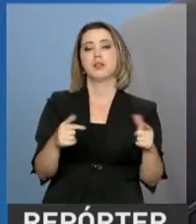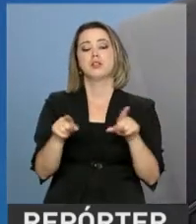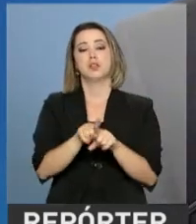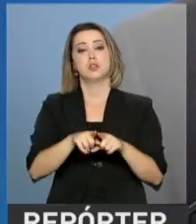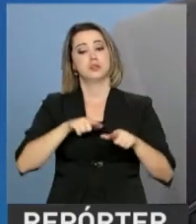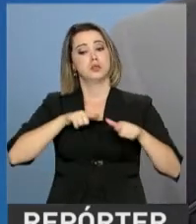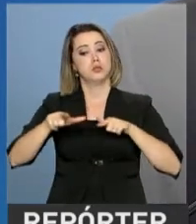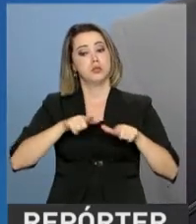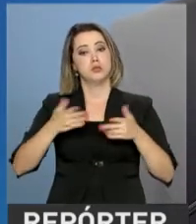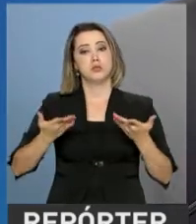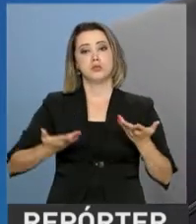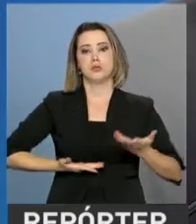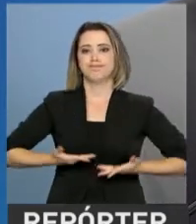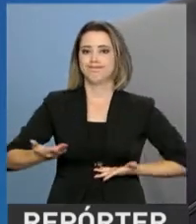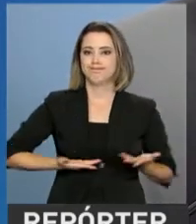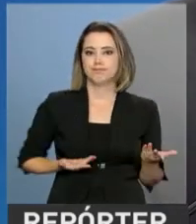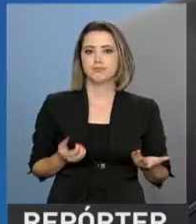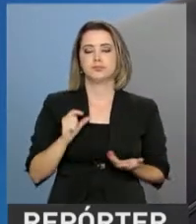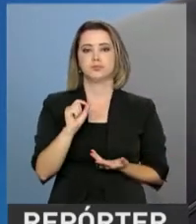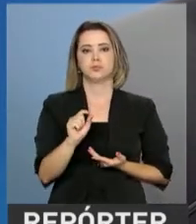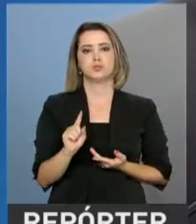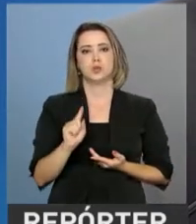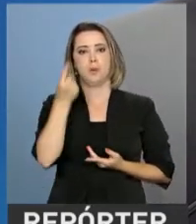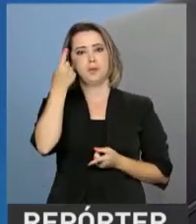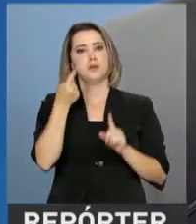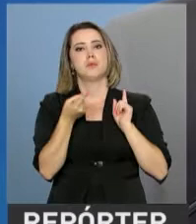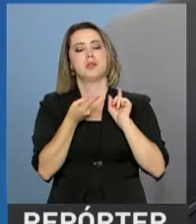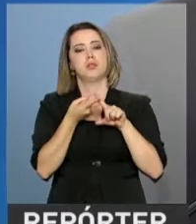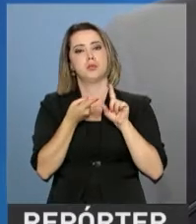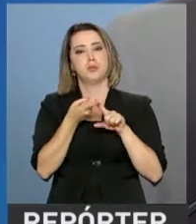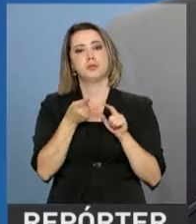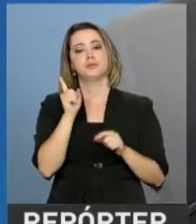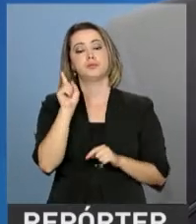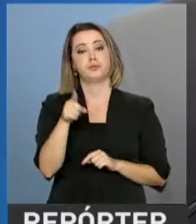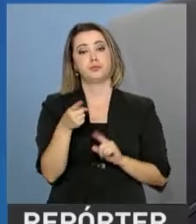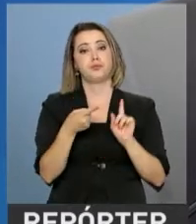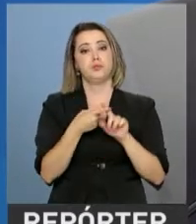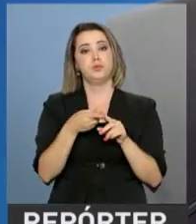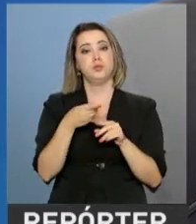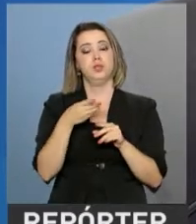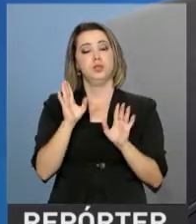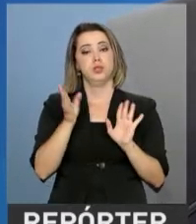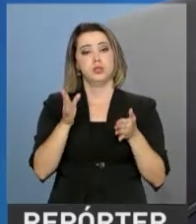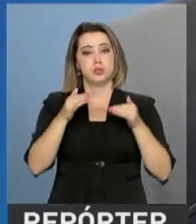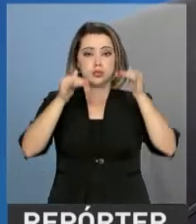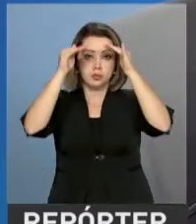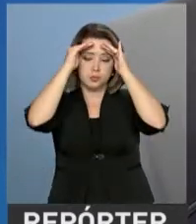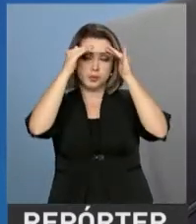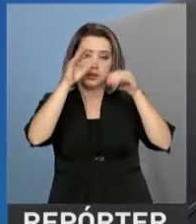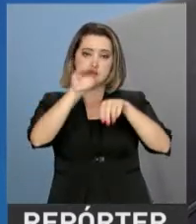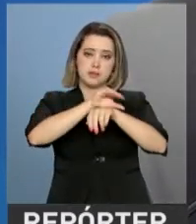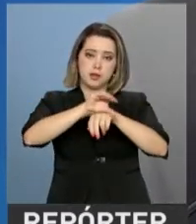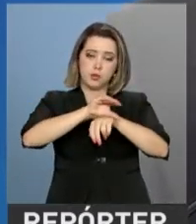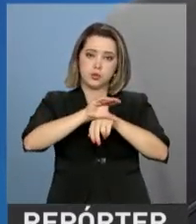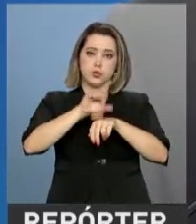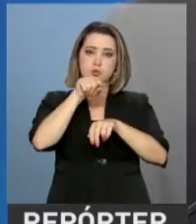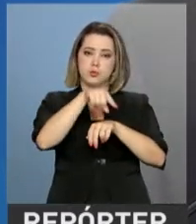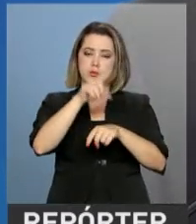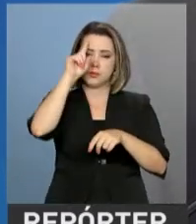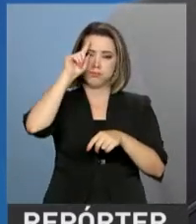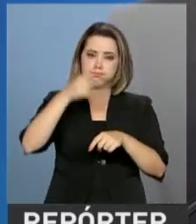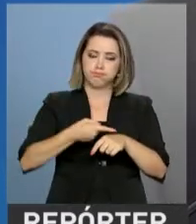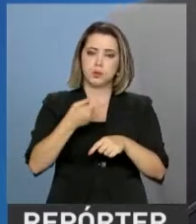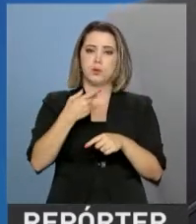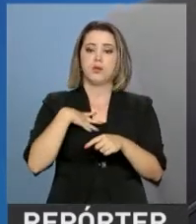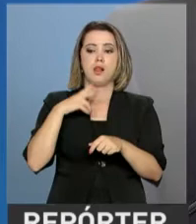dever o primeiro desses deveres é como determina a constituição federal a